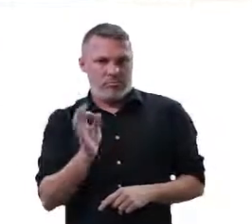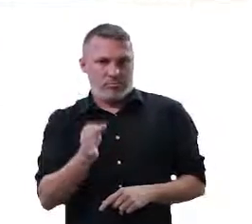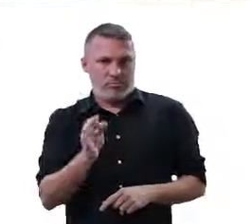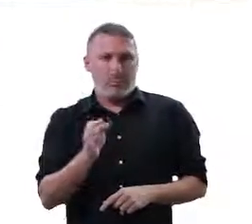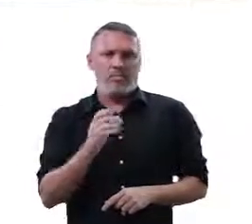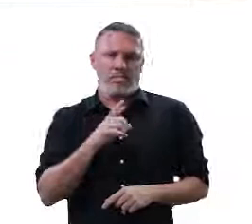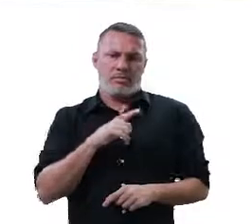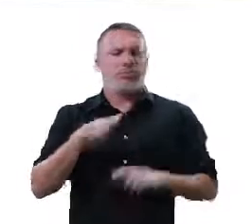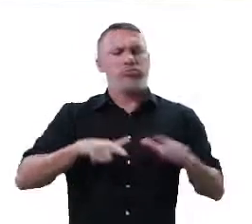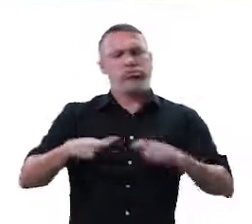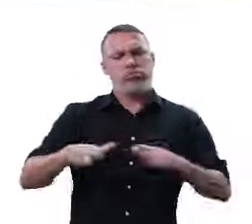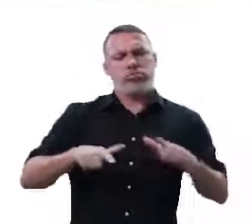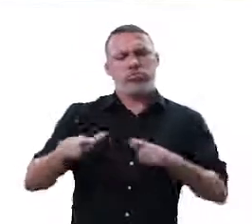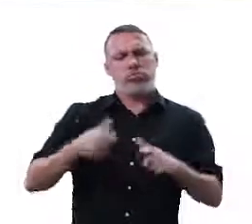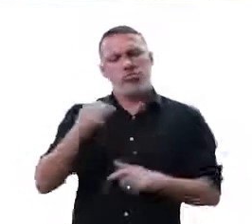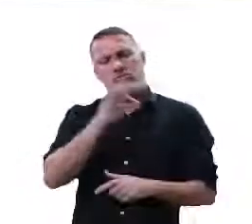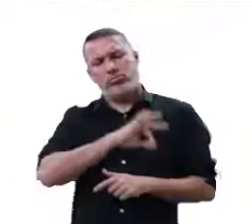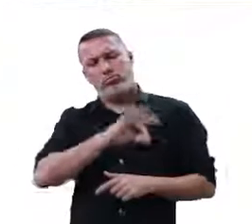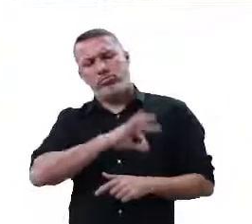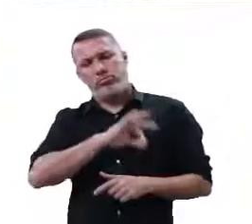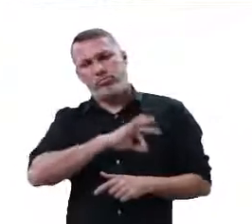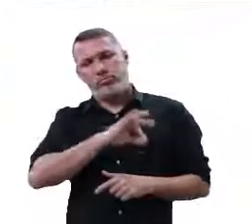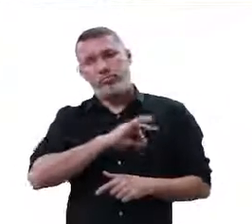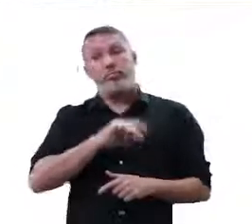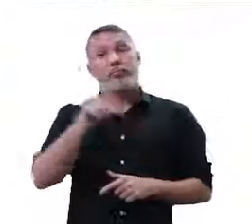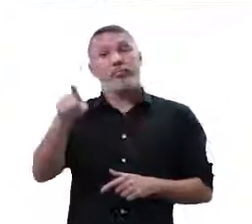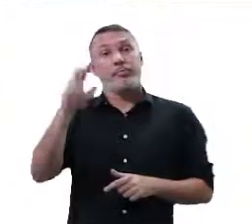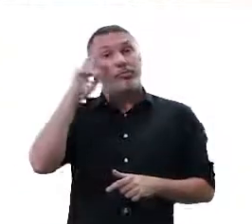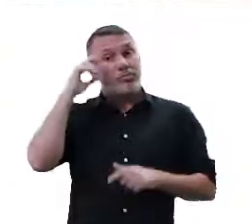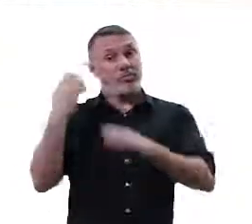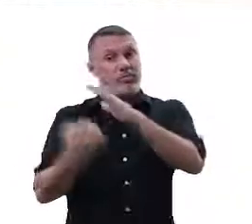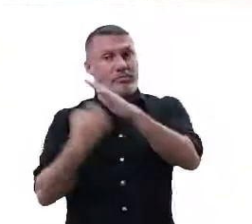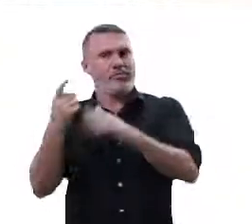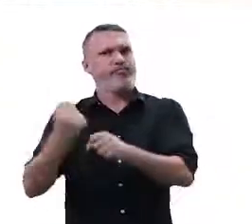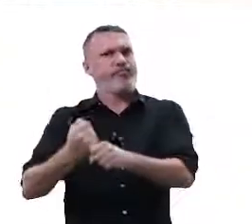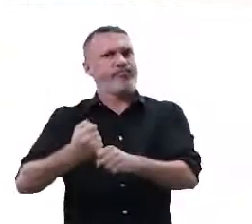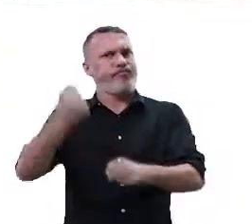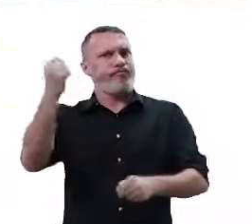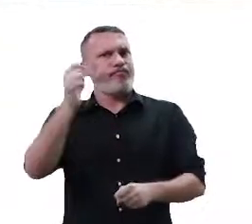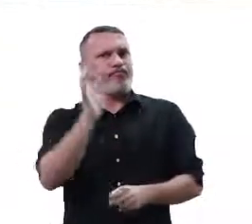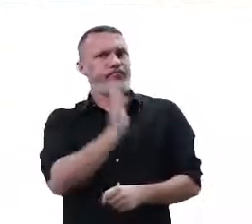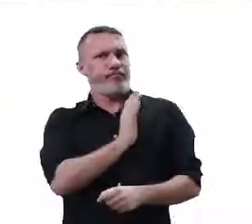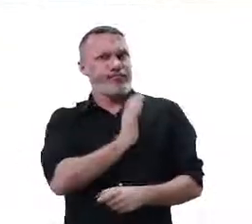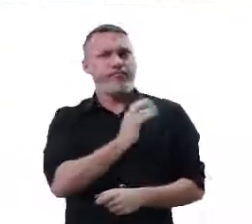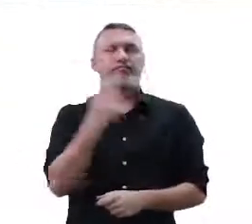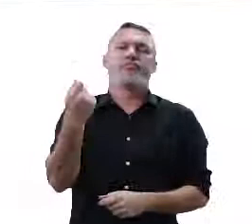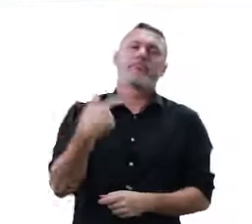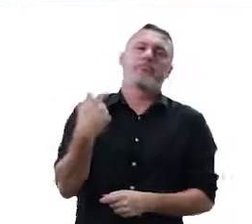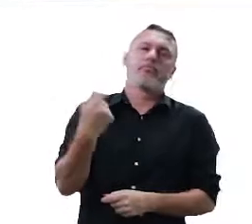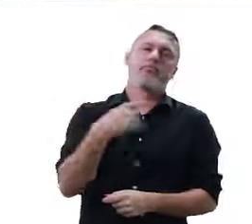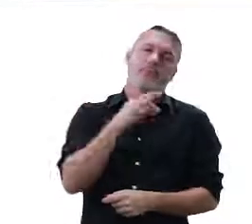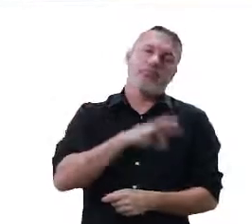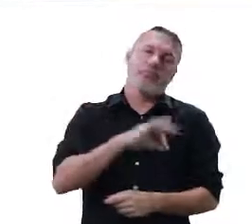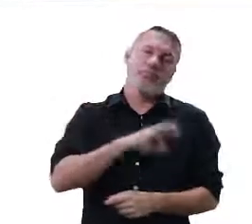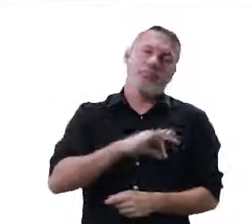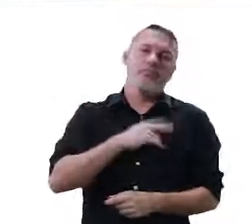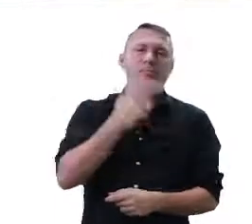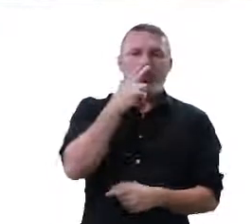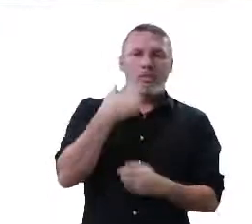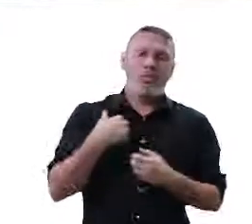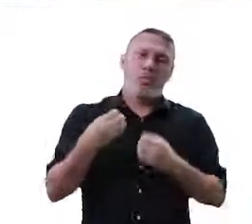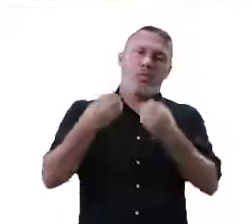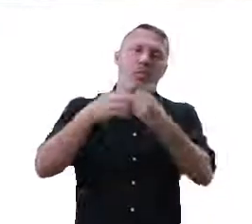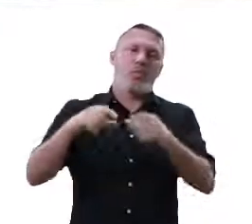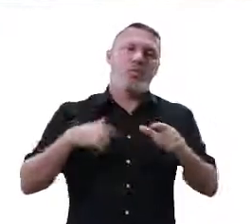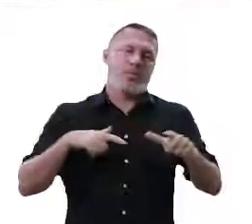né, gera uma riqueza para o dono do meio de produção, recebe em troca desse